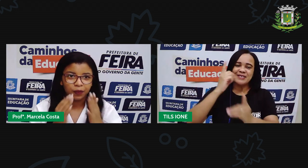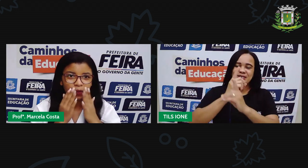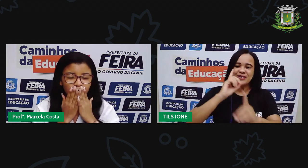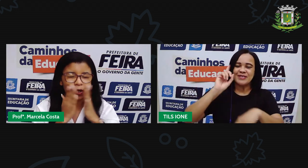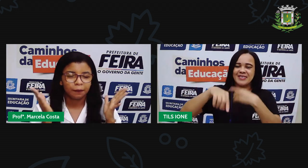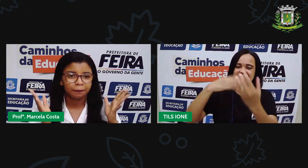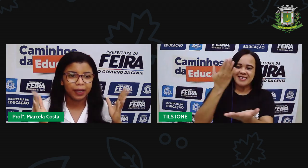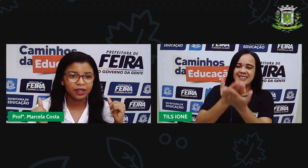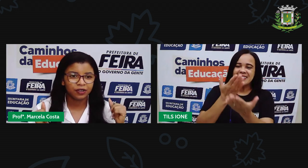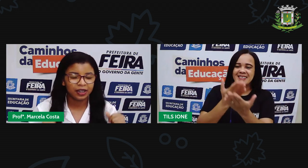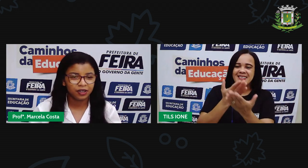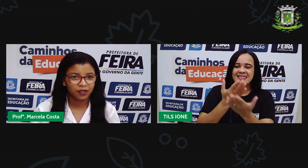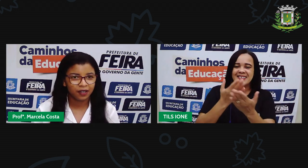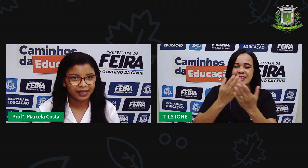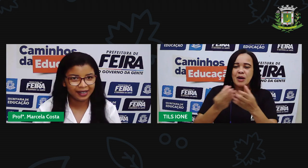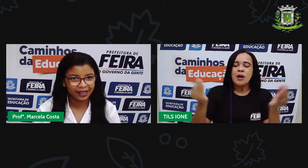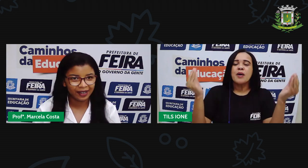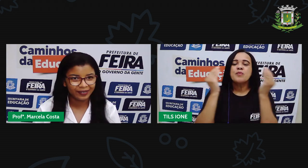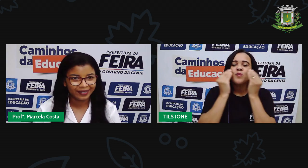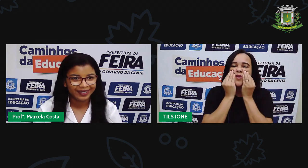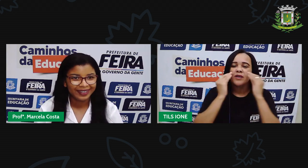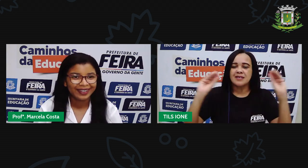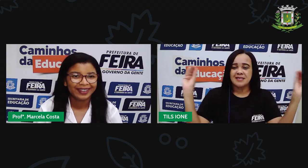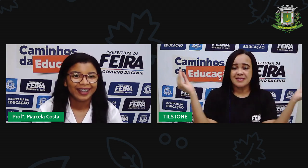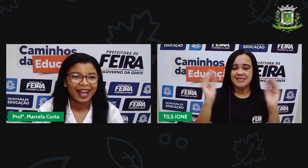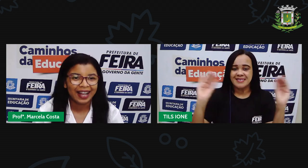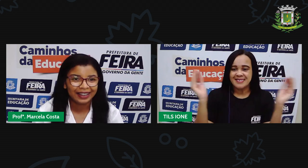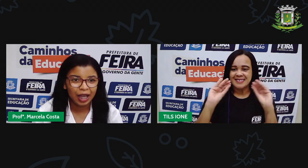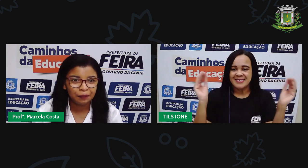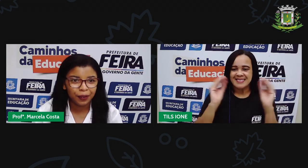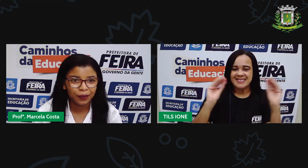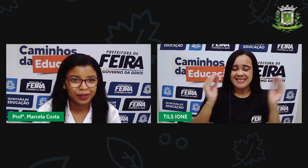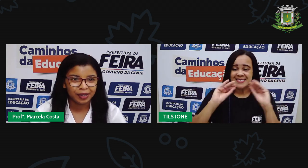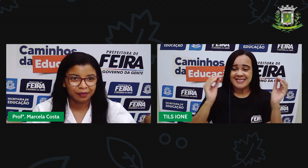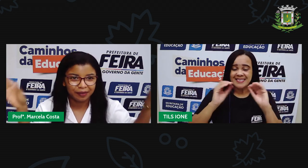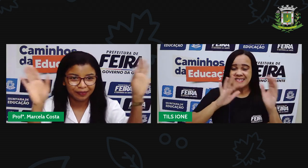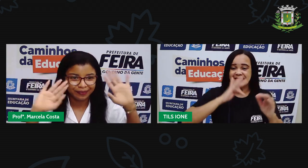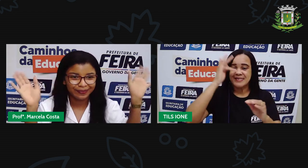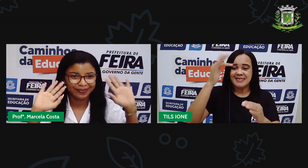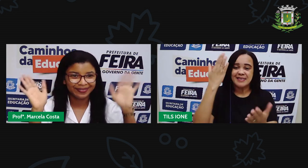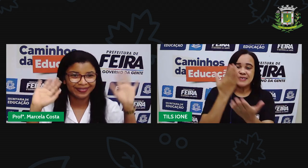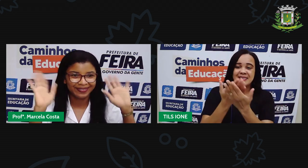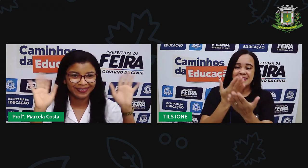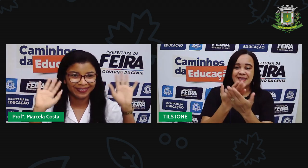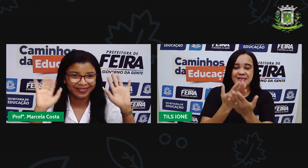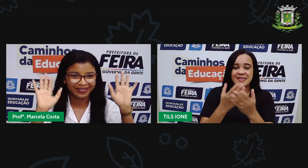aula. Beijo grande no coração. Até a próxima.